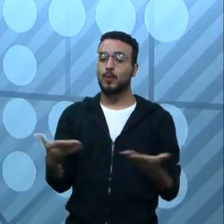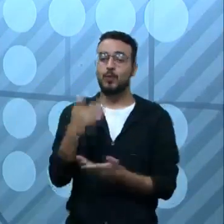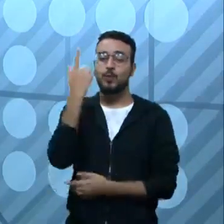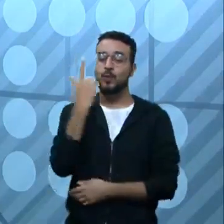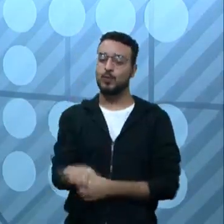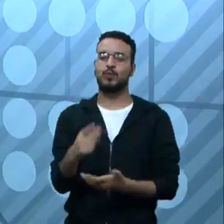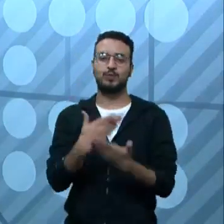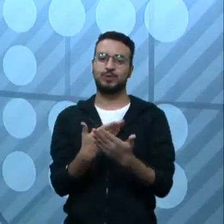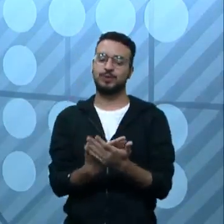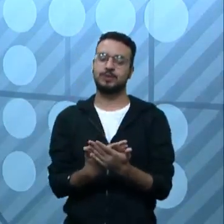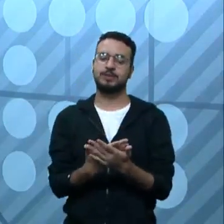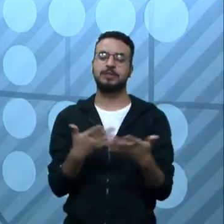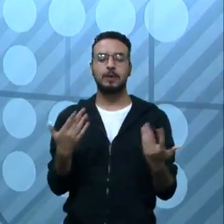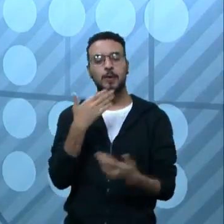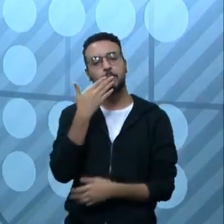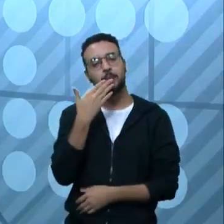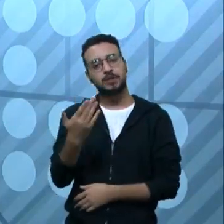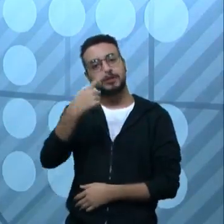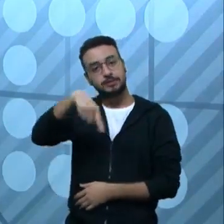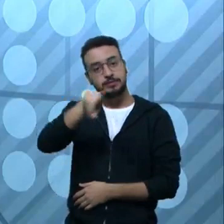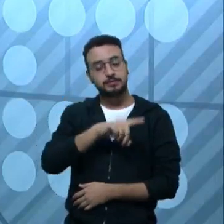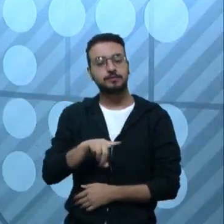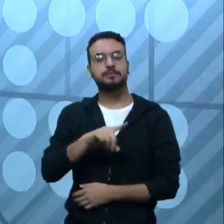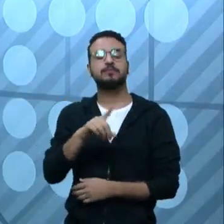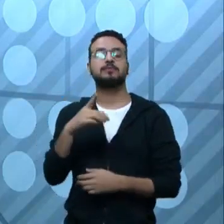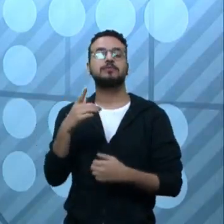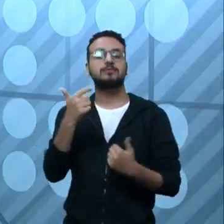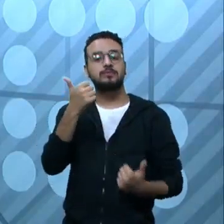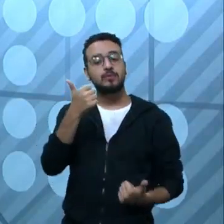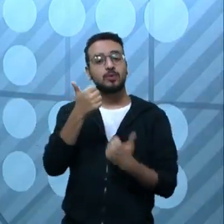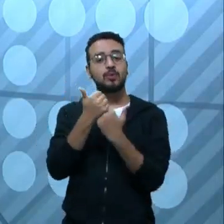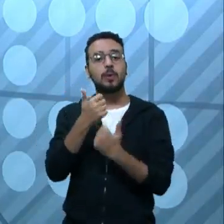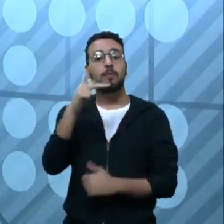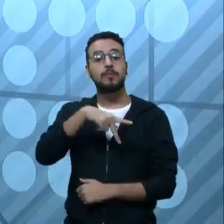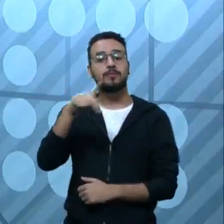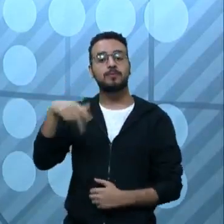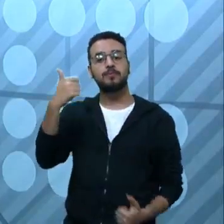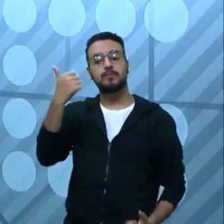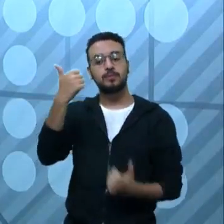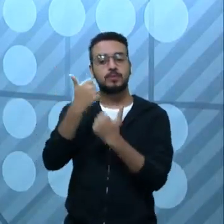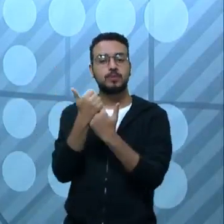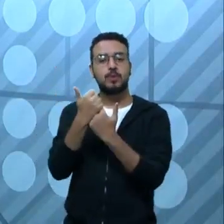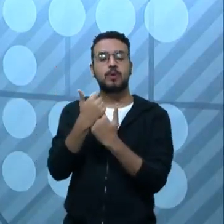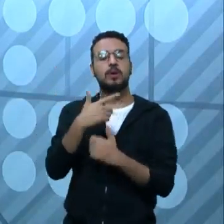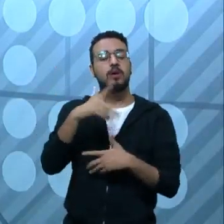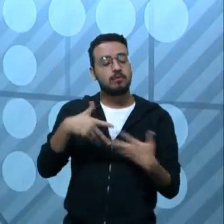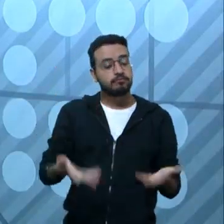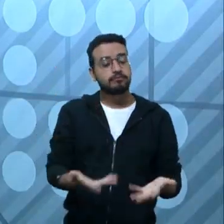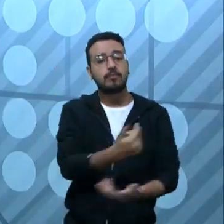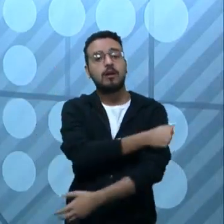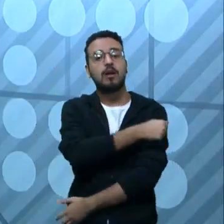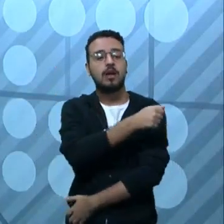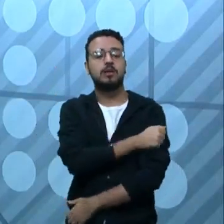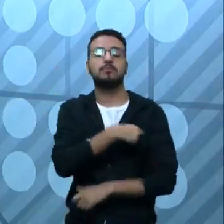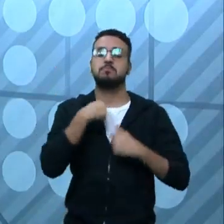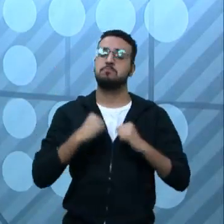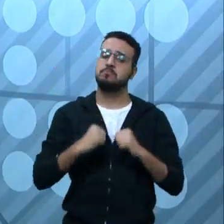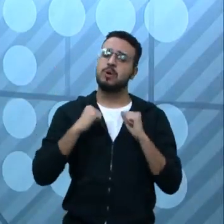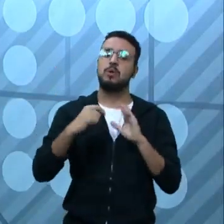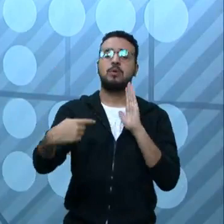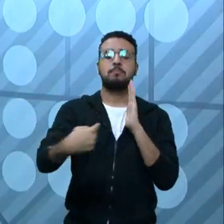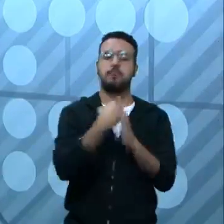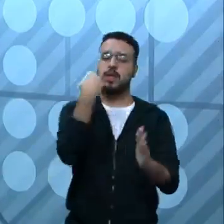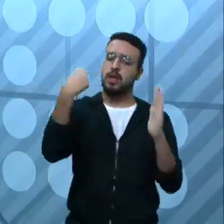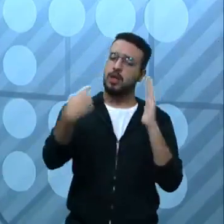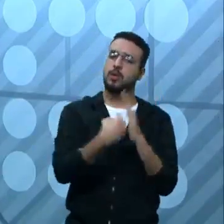tutores que estimulem os alunos a perguntarem, tá? Então se você tiver alguma dúvida, manda a sua pergunta, mas manda